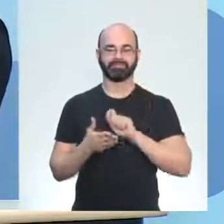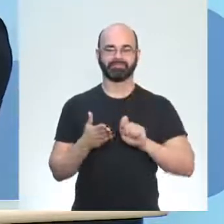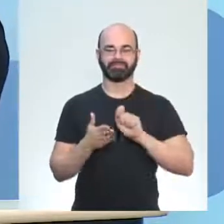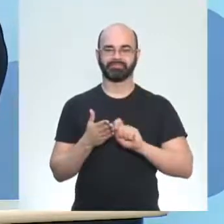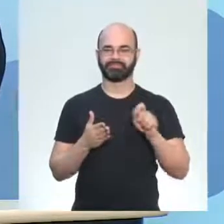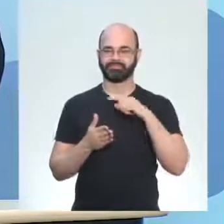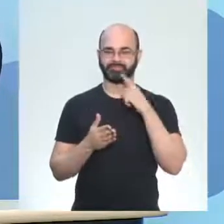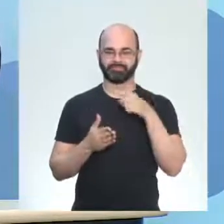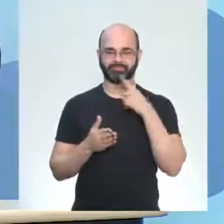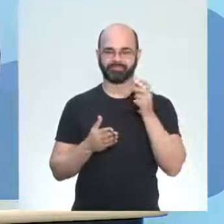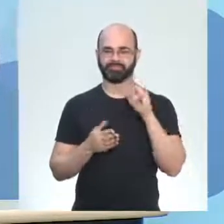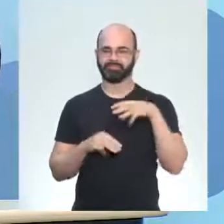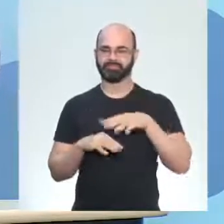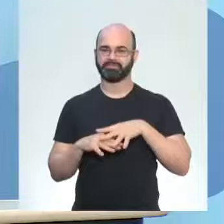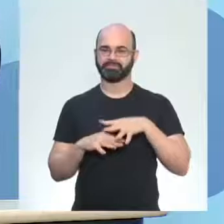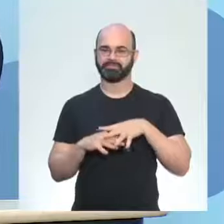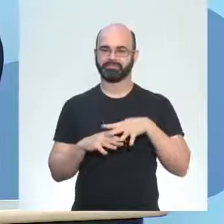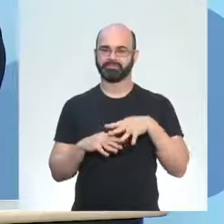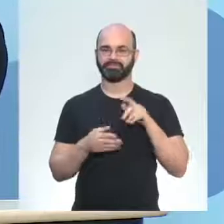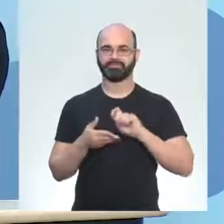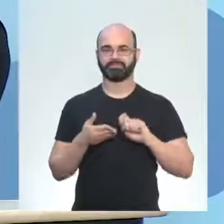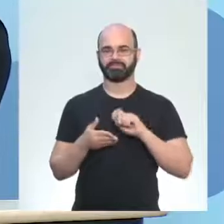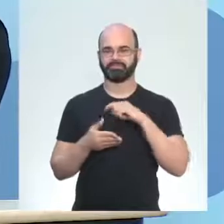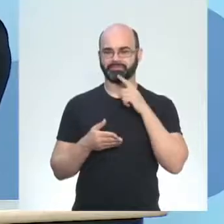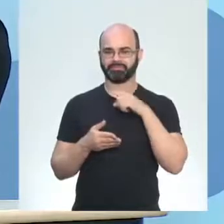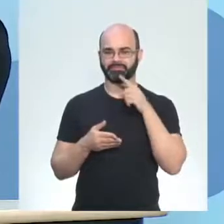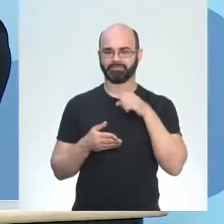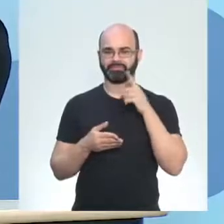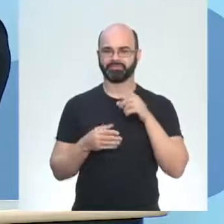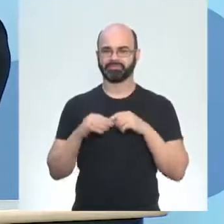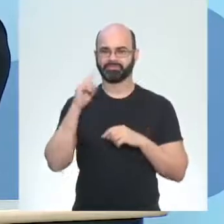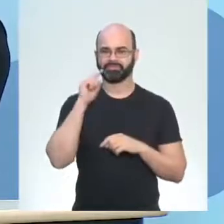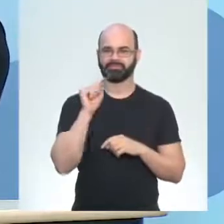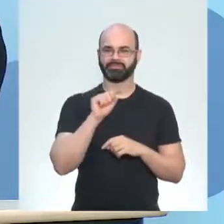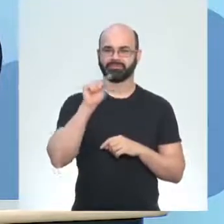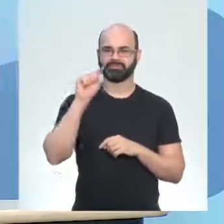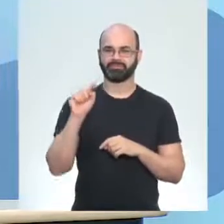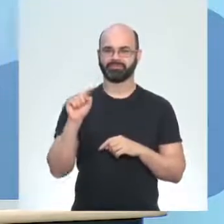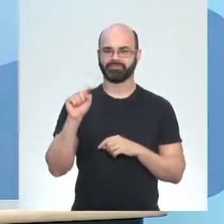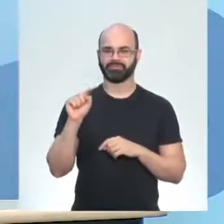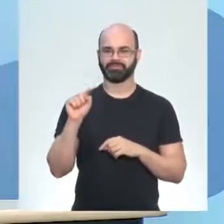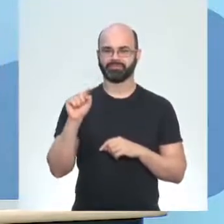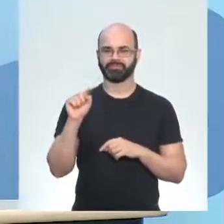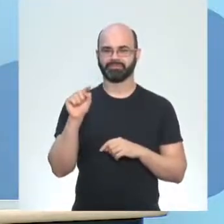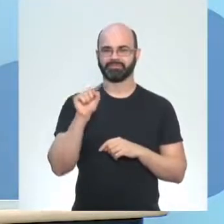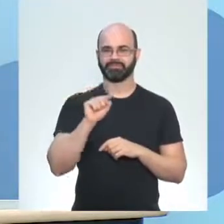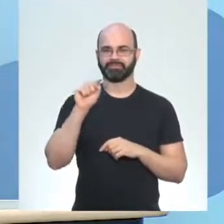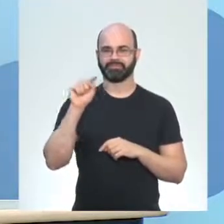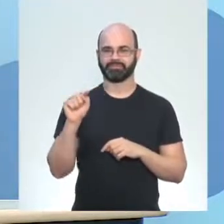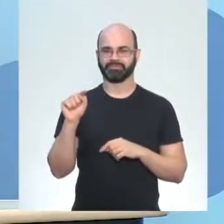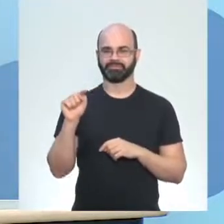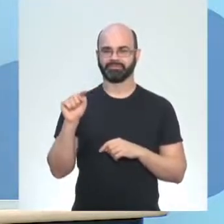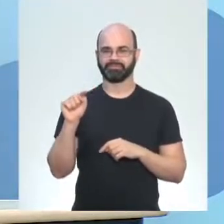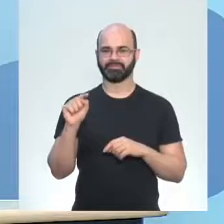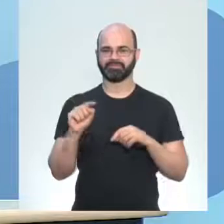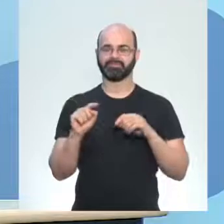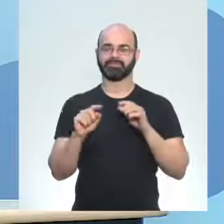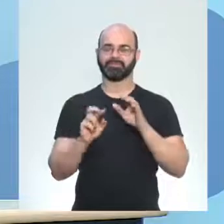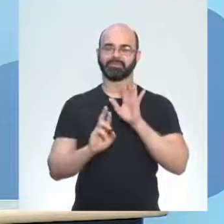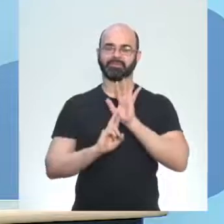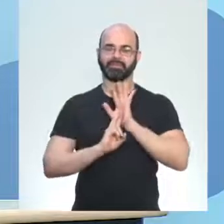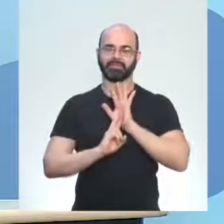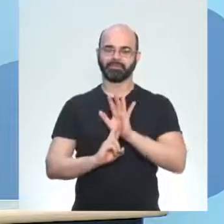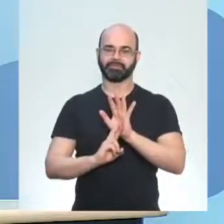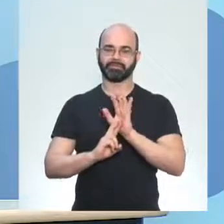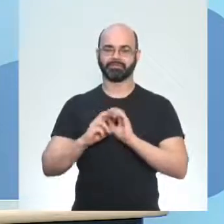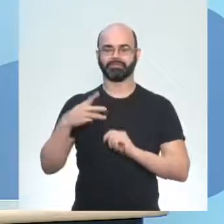a ideia para matemática, o chapéuzinho, né, Sim. ele representa ali o cúbico, né, o